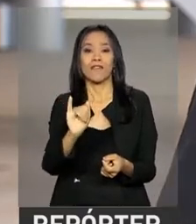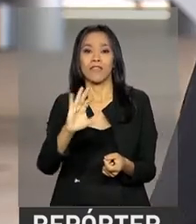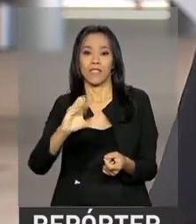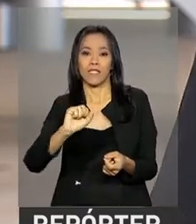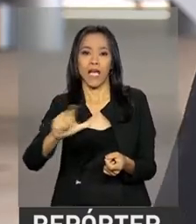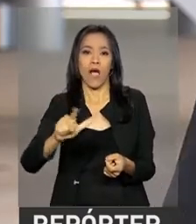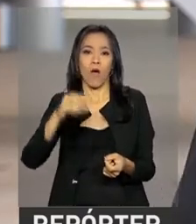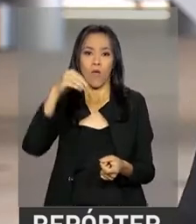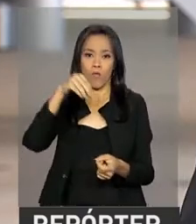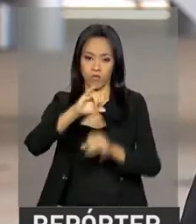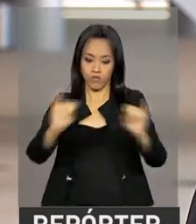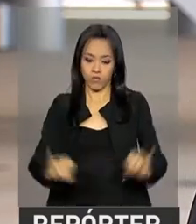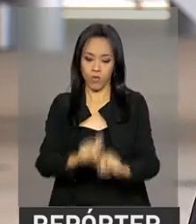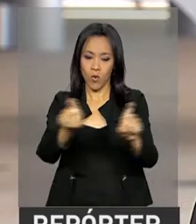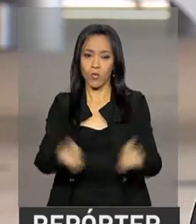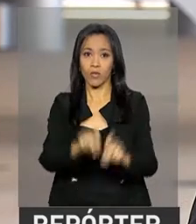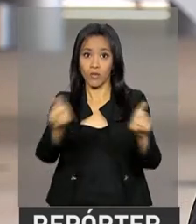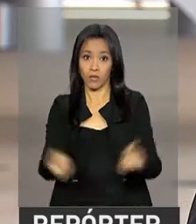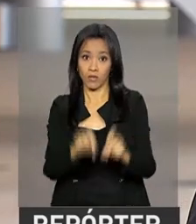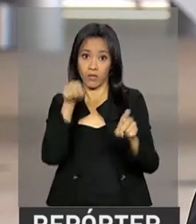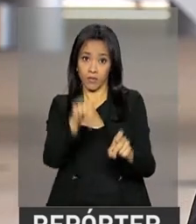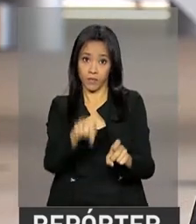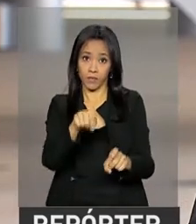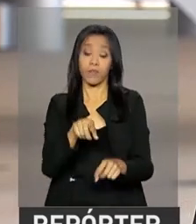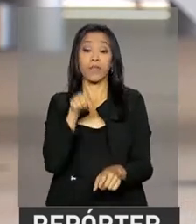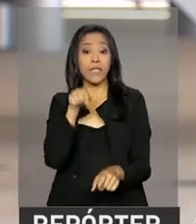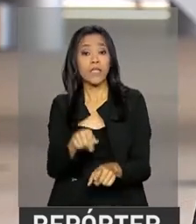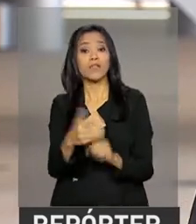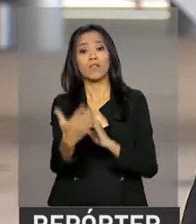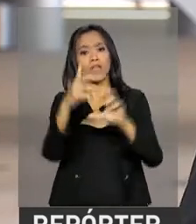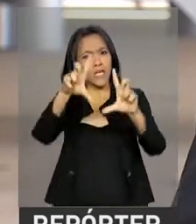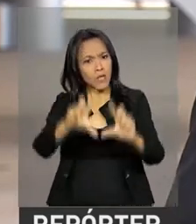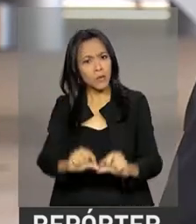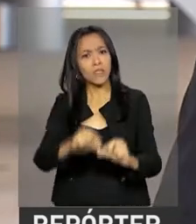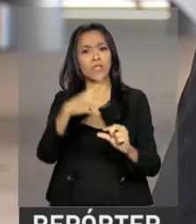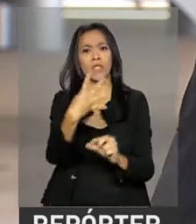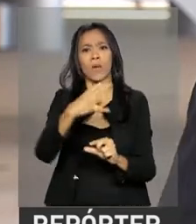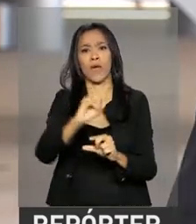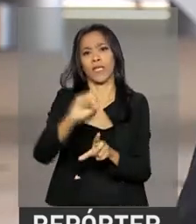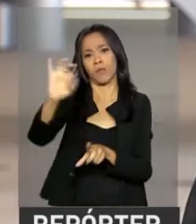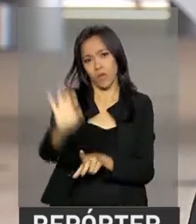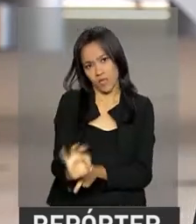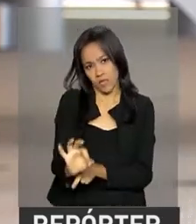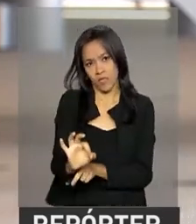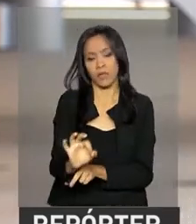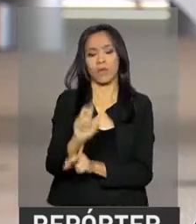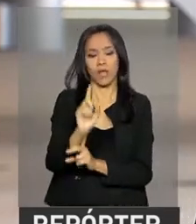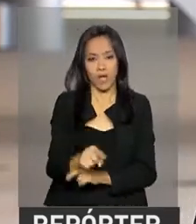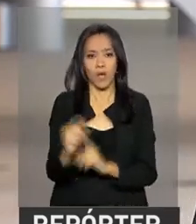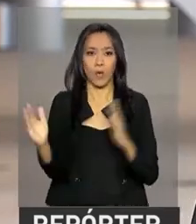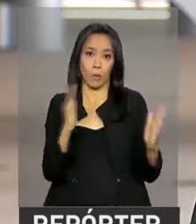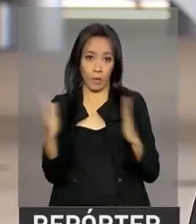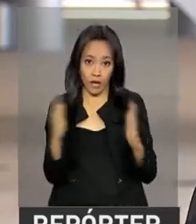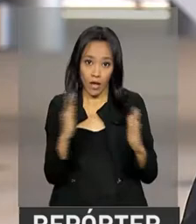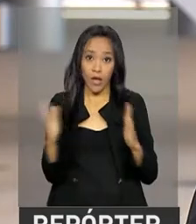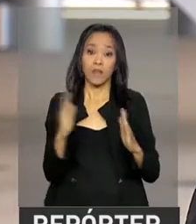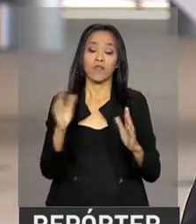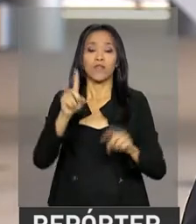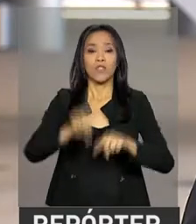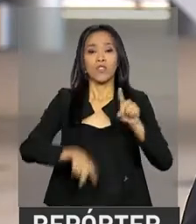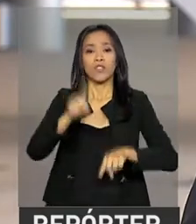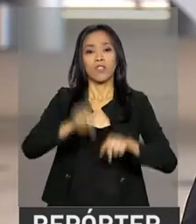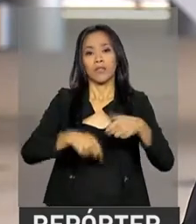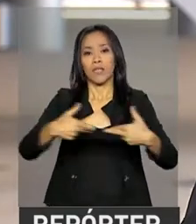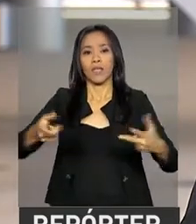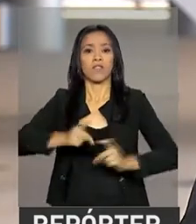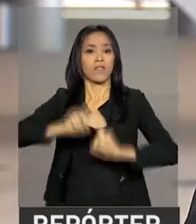expectativa do governo é que essa ferramenta permita uma redução de até 40% no prazo médio de exportações dos